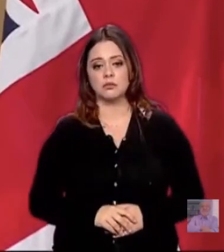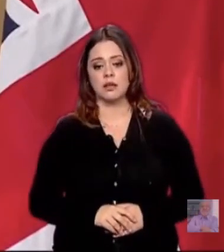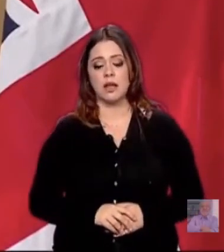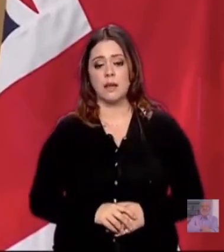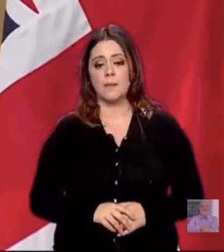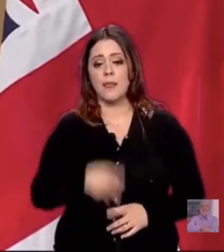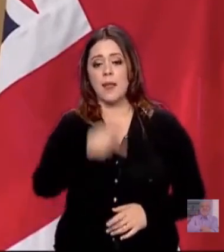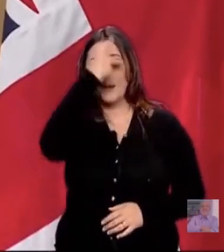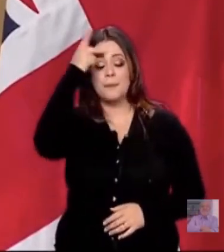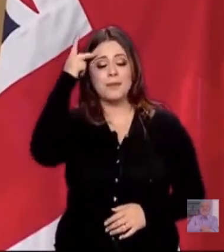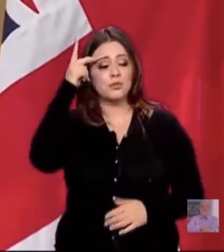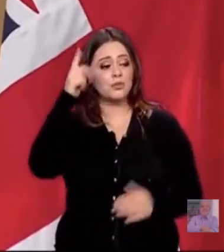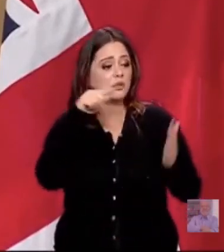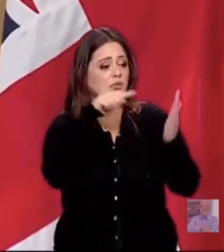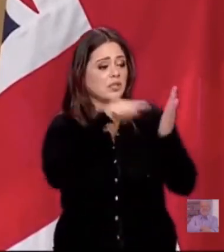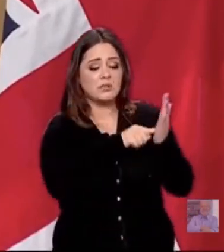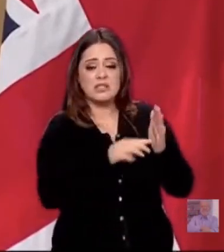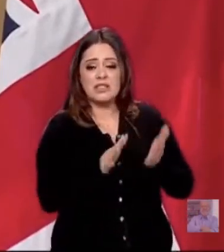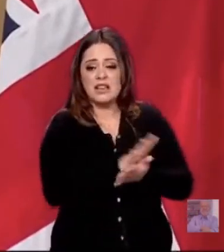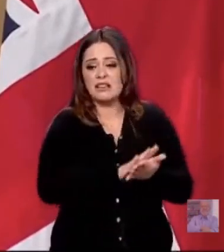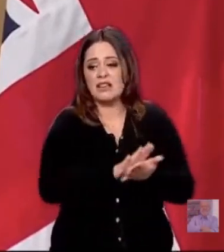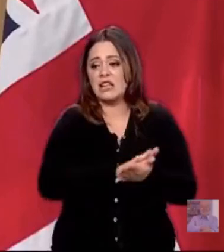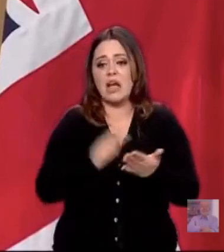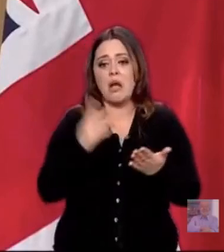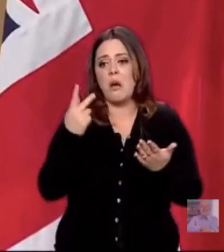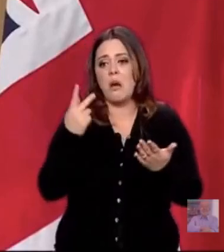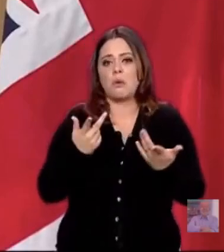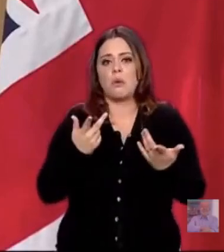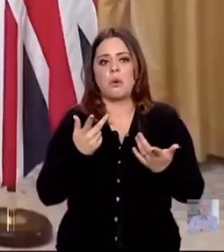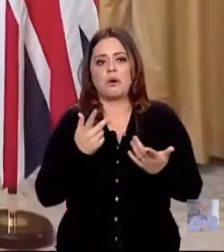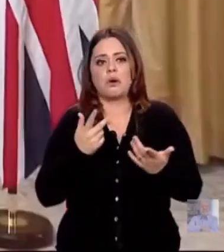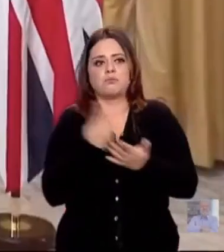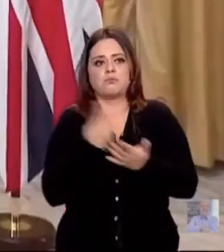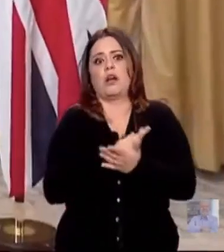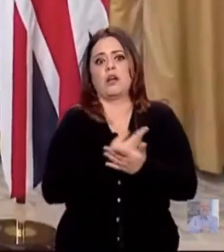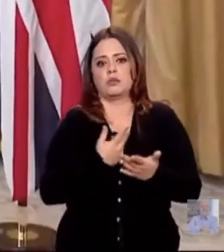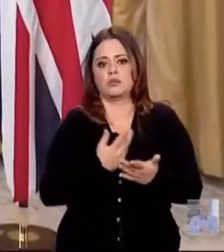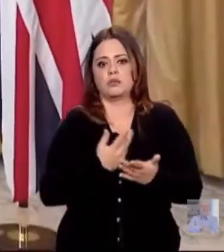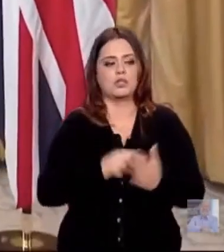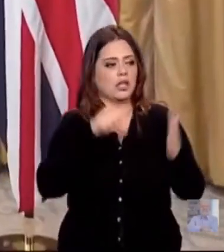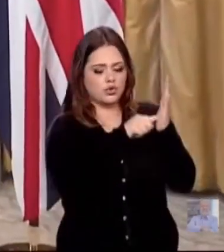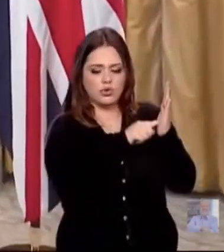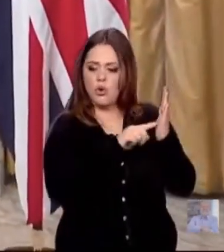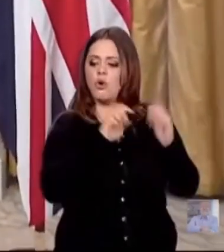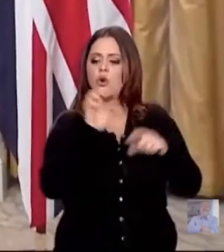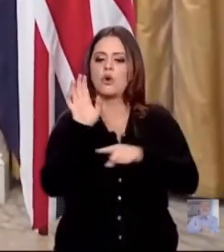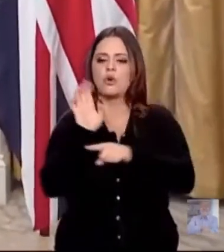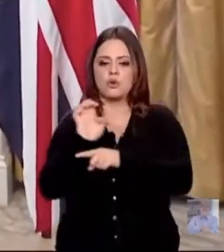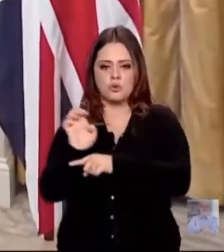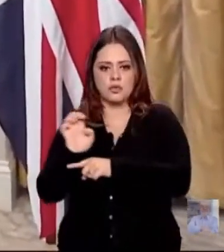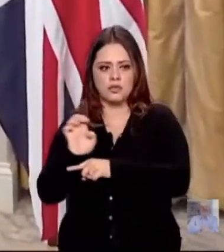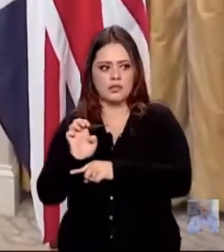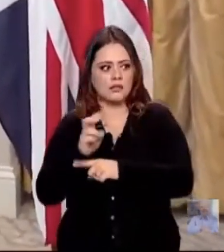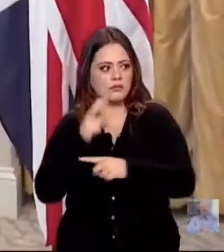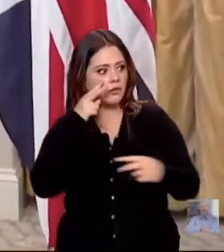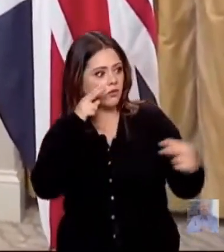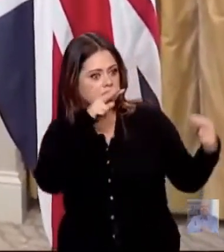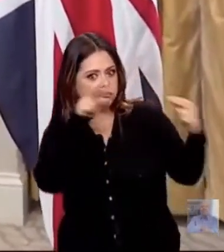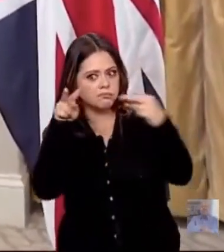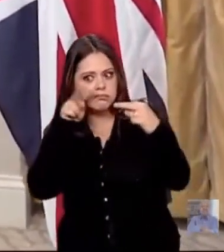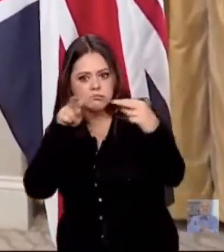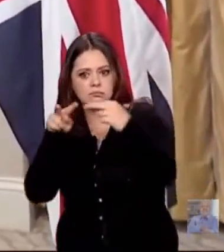o cara não denunciou nada vulgar o cara Teve um show que um estado estava vigiando os